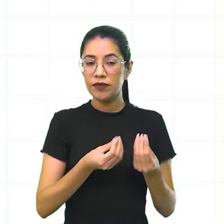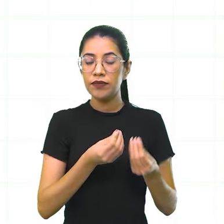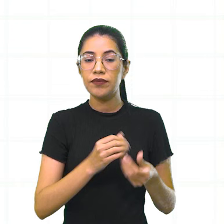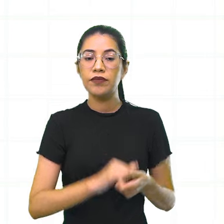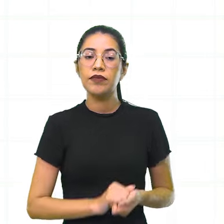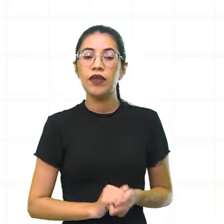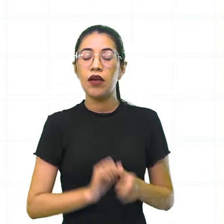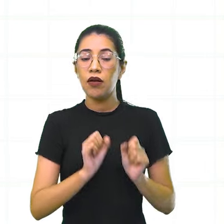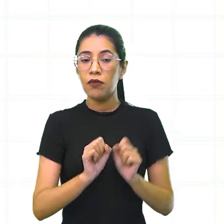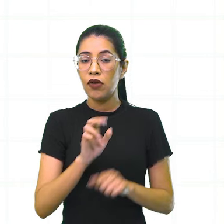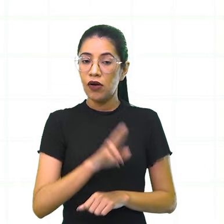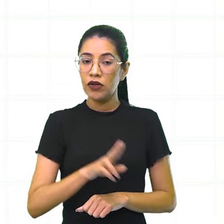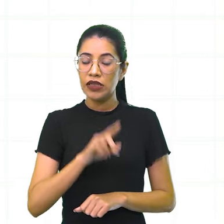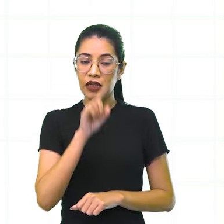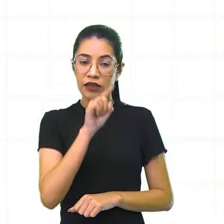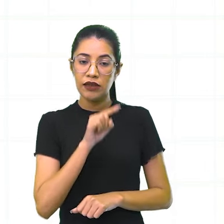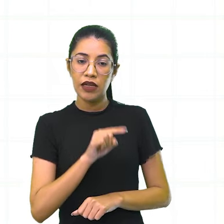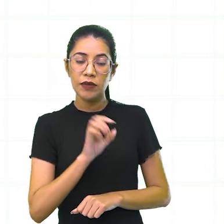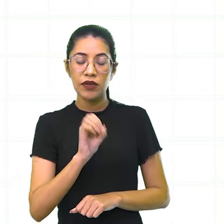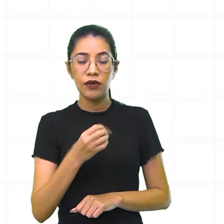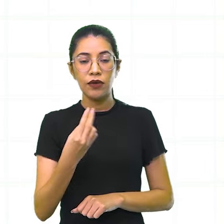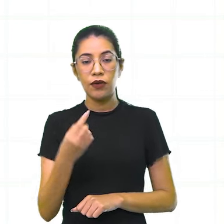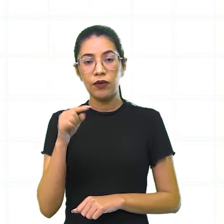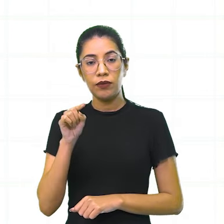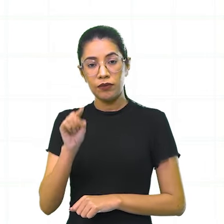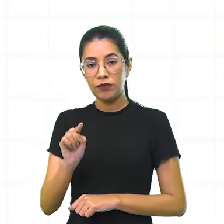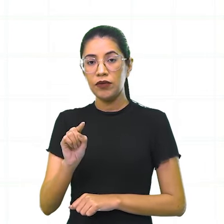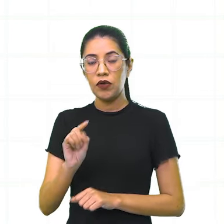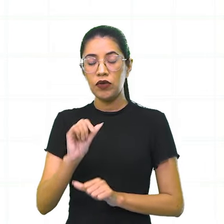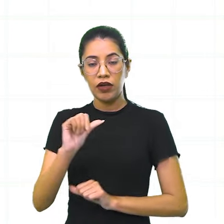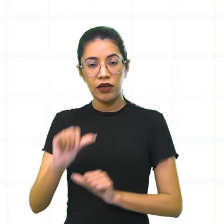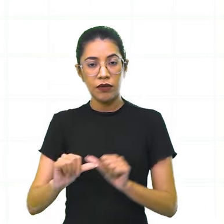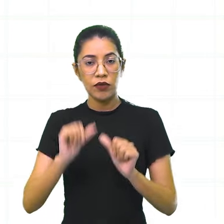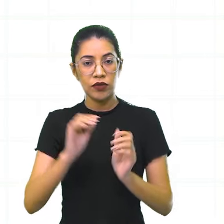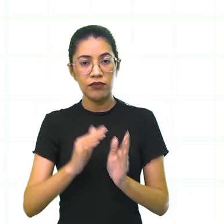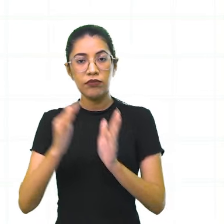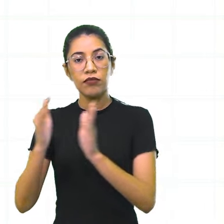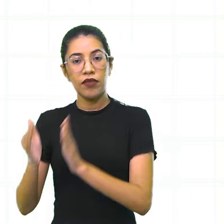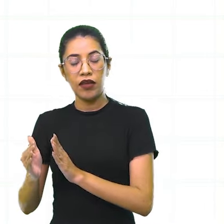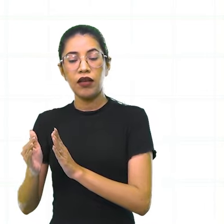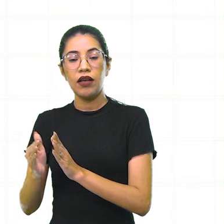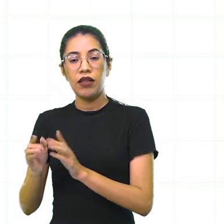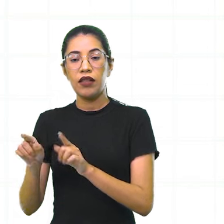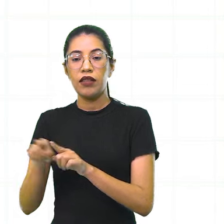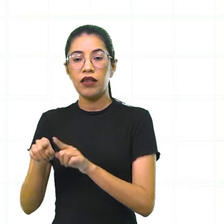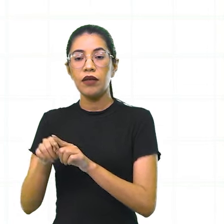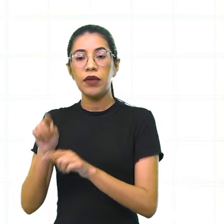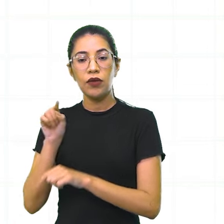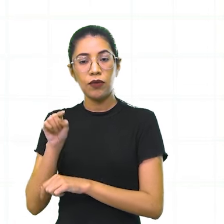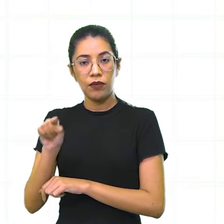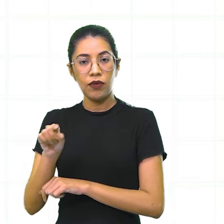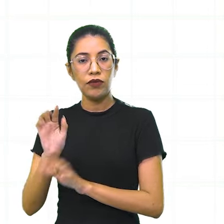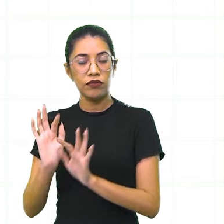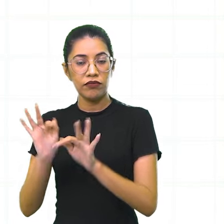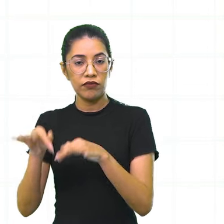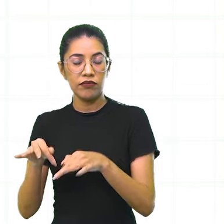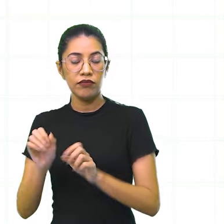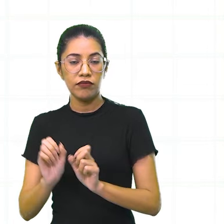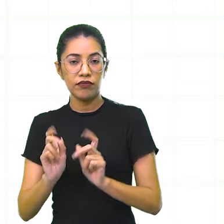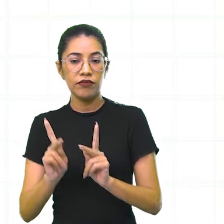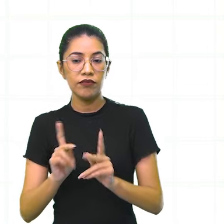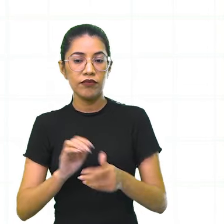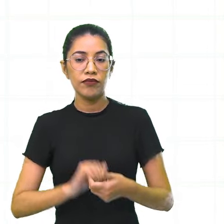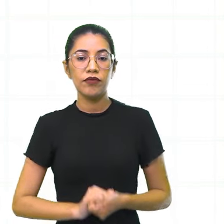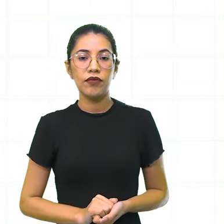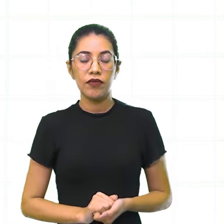posso utilizar a exclamação ou o ponto, eles sempre vão passar também para frases declarativas com o ponto, tá?